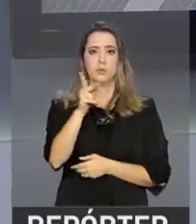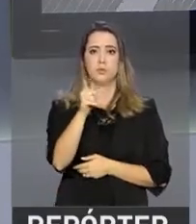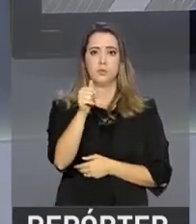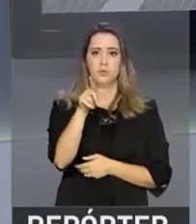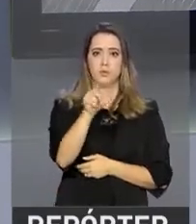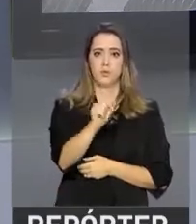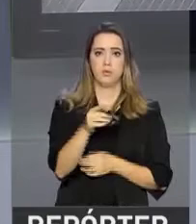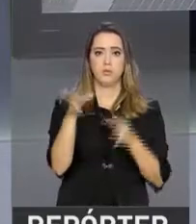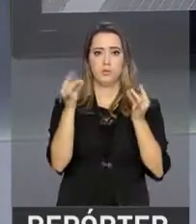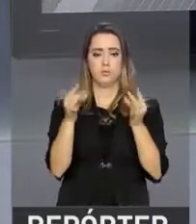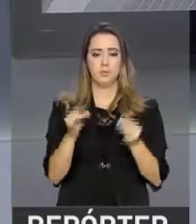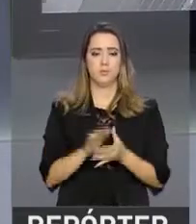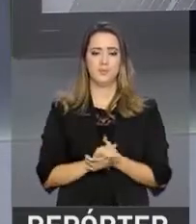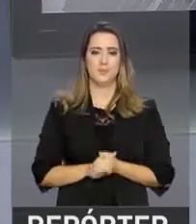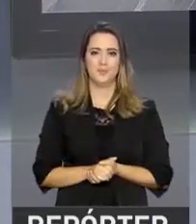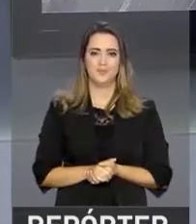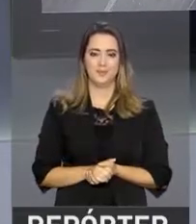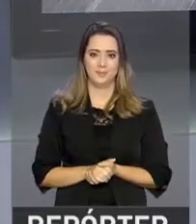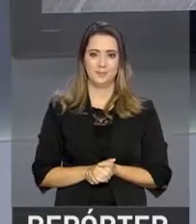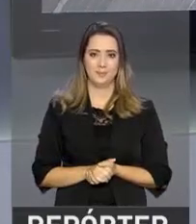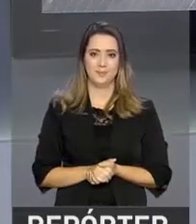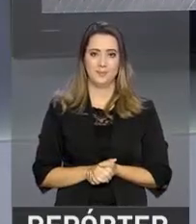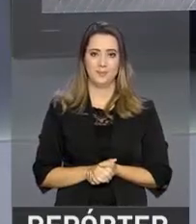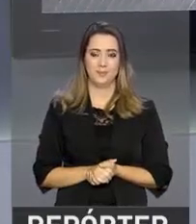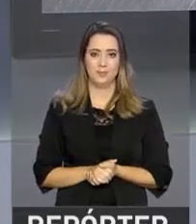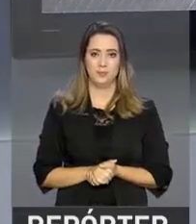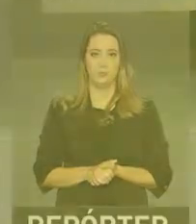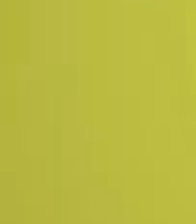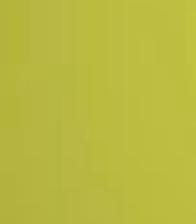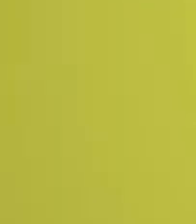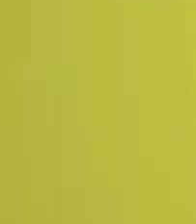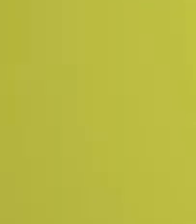repórter Carla Vatier conta mais detalhes para a gente.